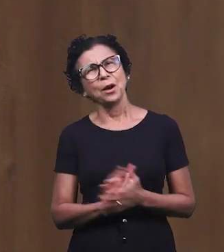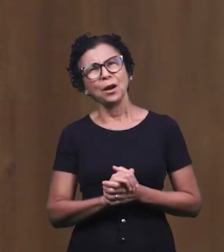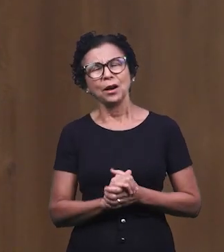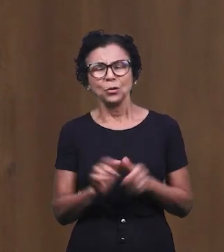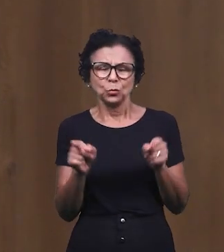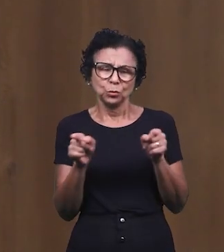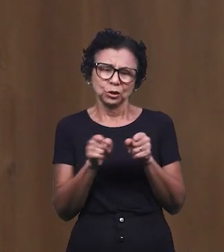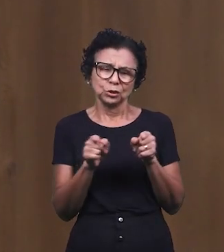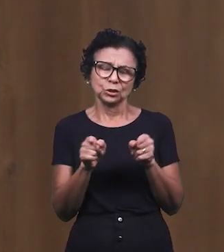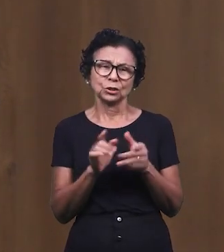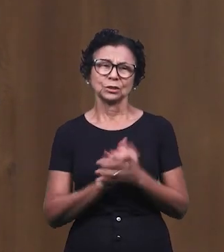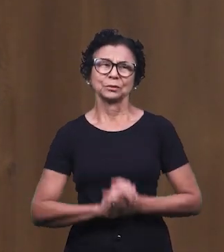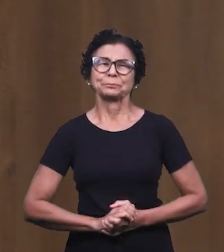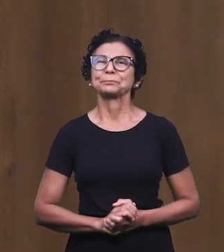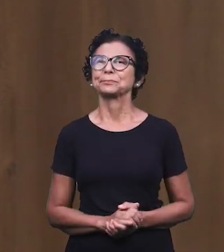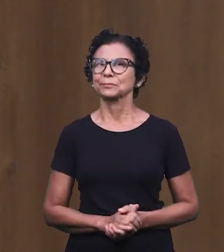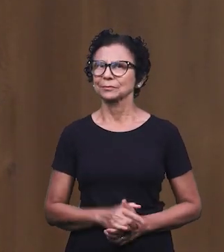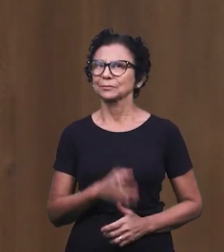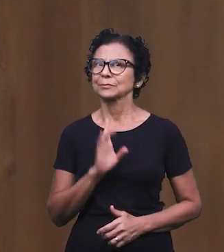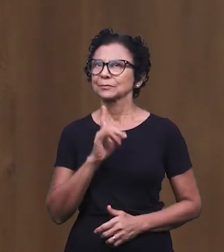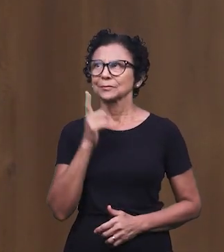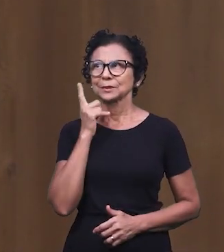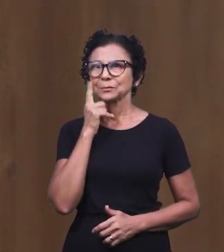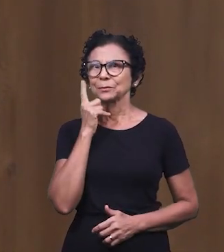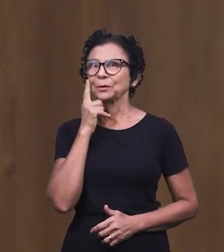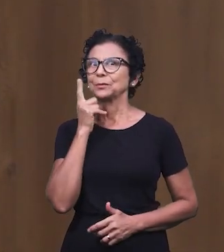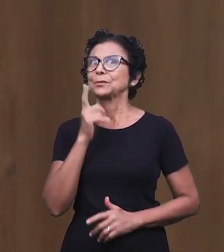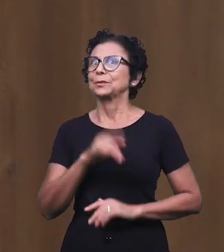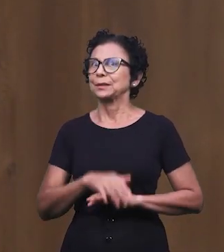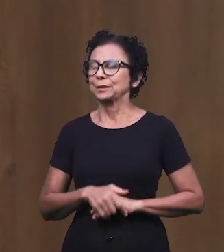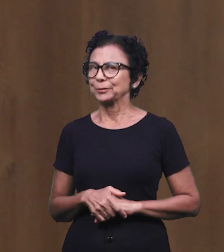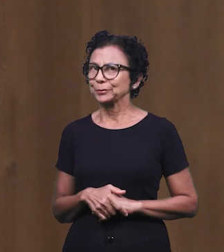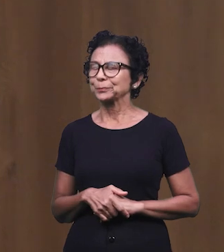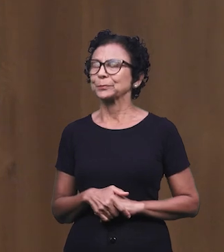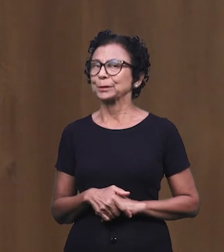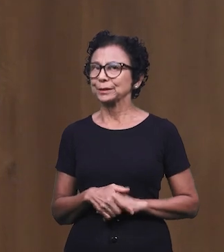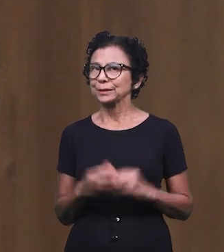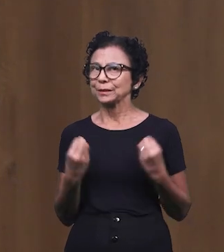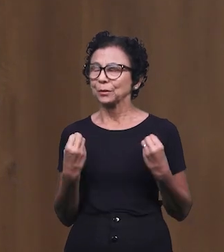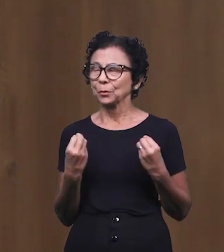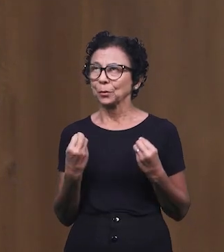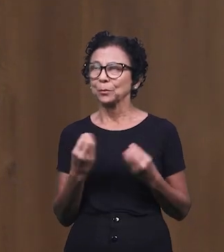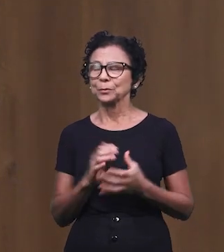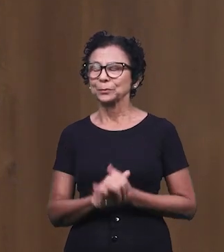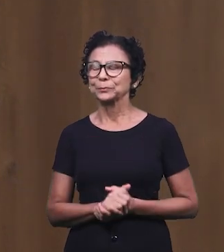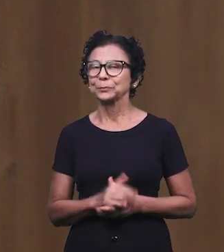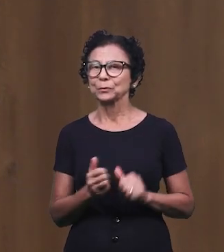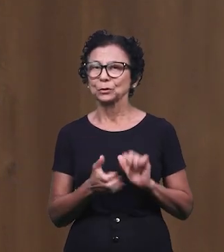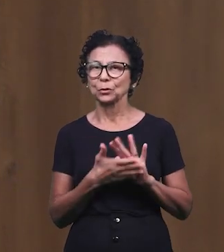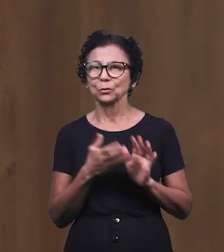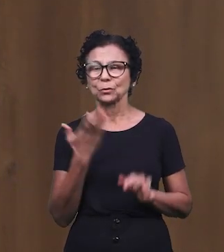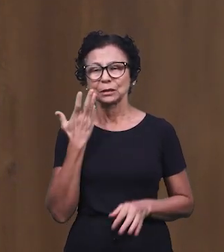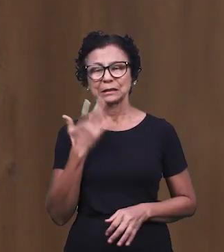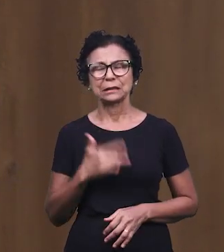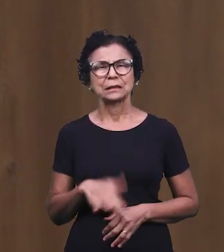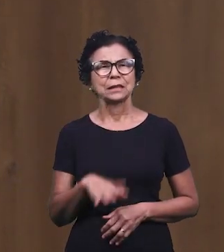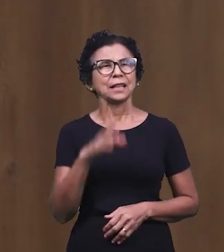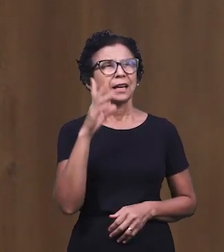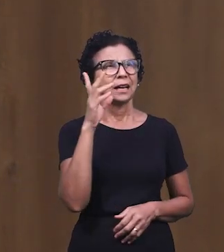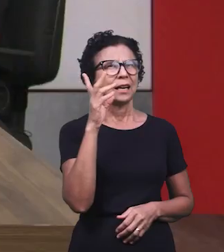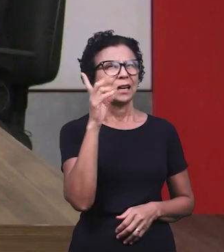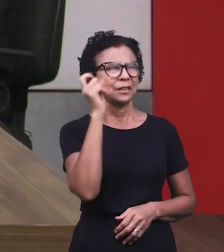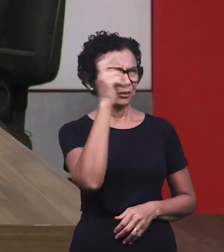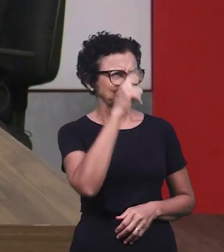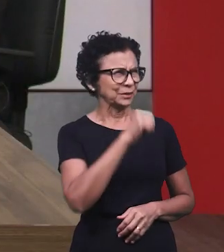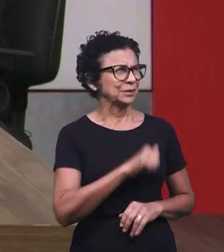pequenininho, por que não? Hoje os irmãos vão ver o quão complexo que pode ser um louvor de criança. Cidinha, eu acho que é um dos mais difíceis que tem, né?